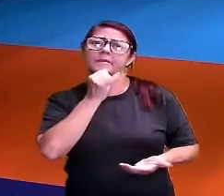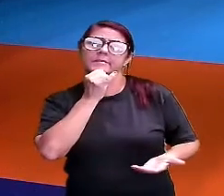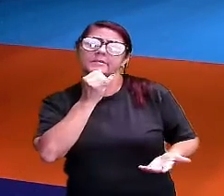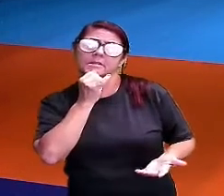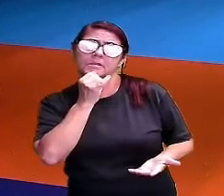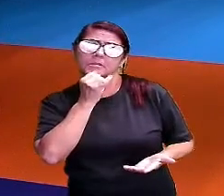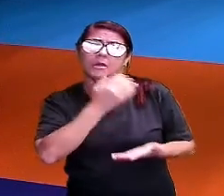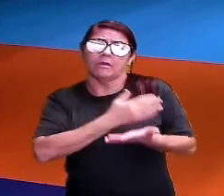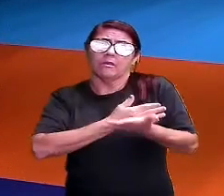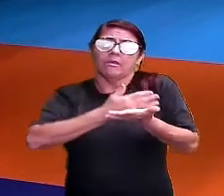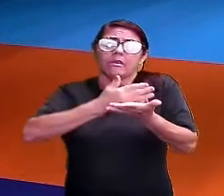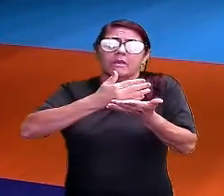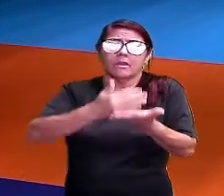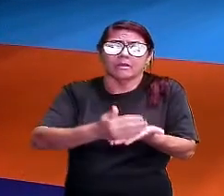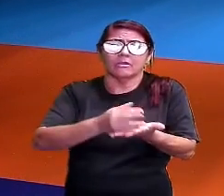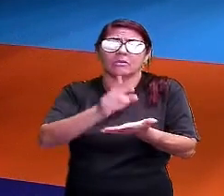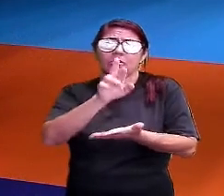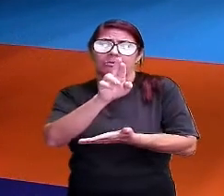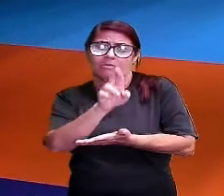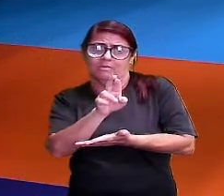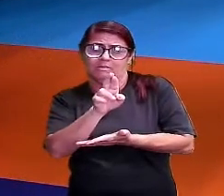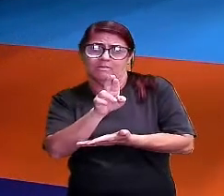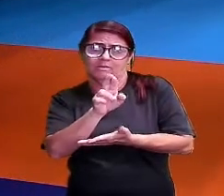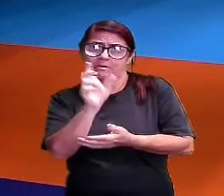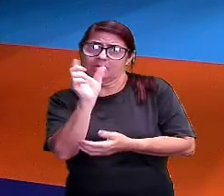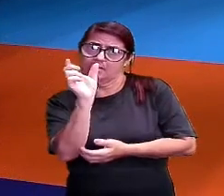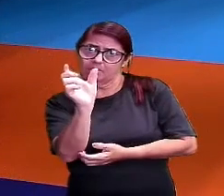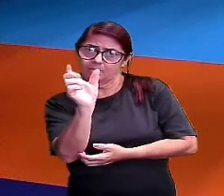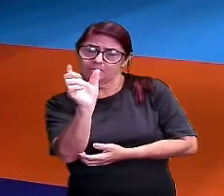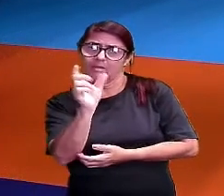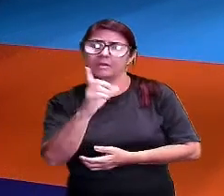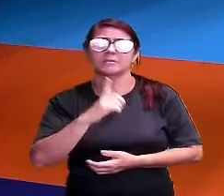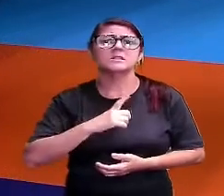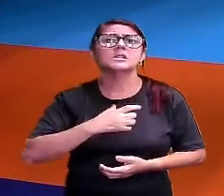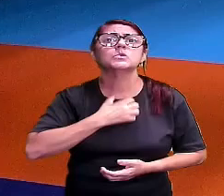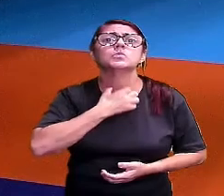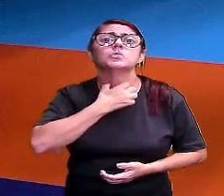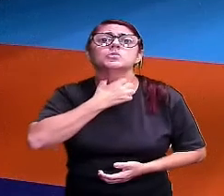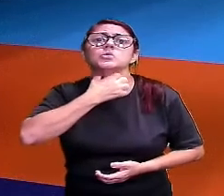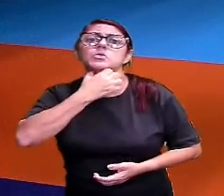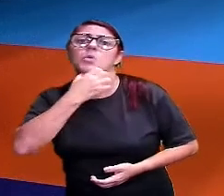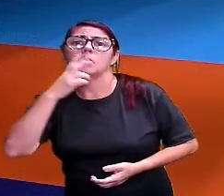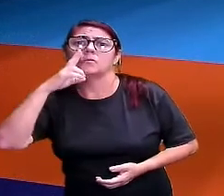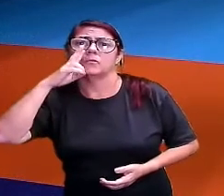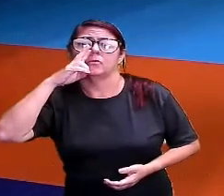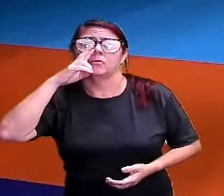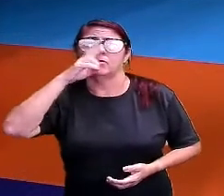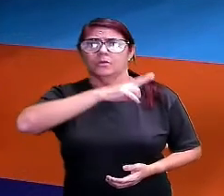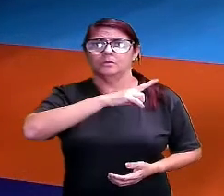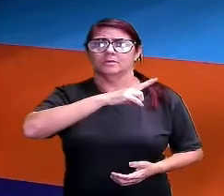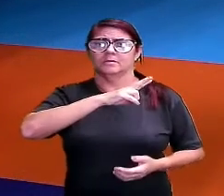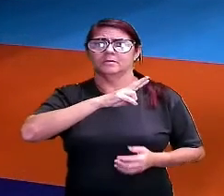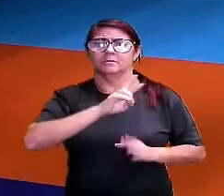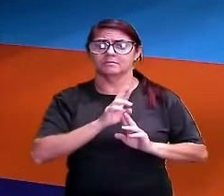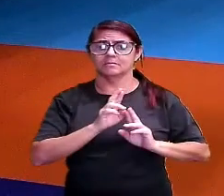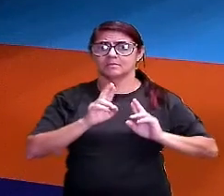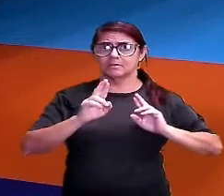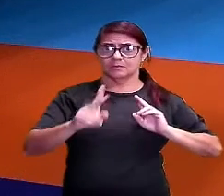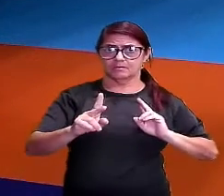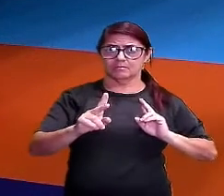R inicial, o R no início das palavras, tem o som forte. A exemplo da